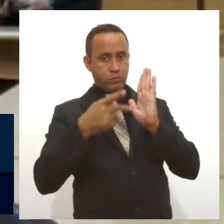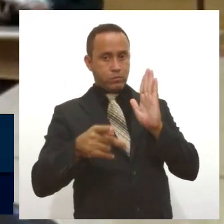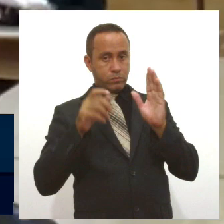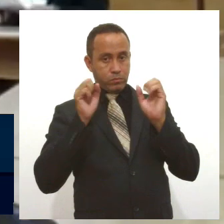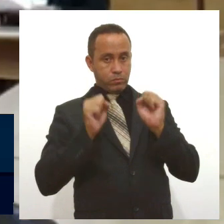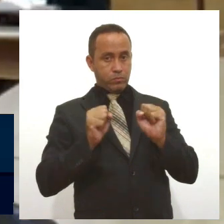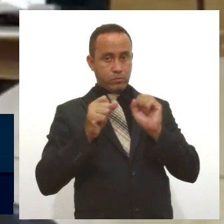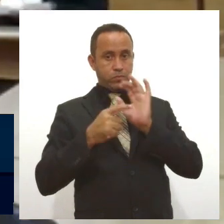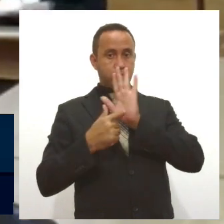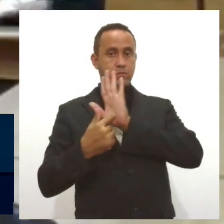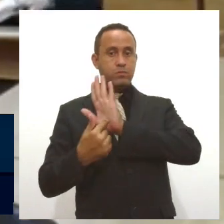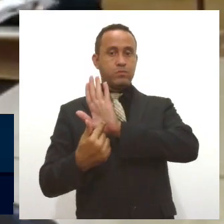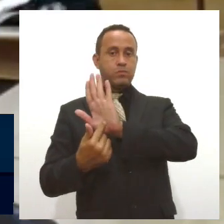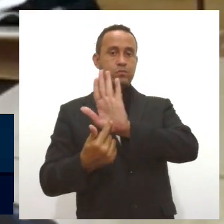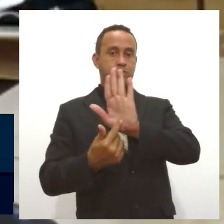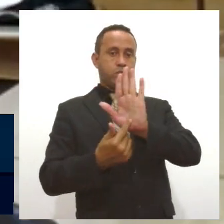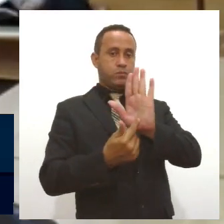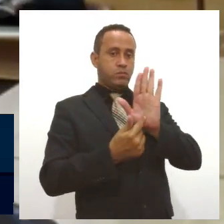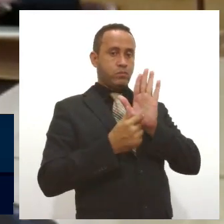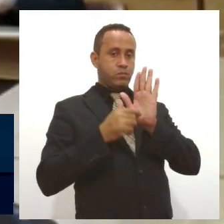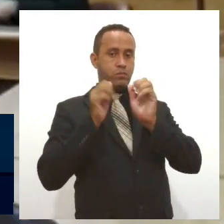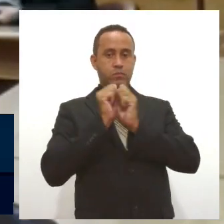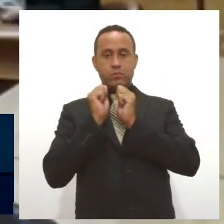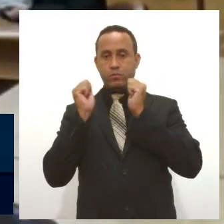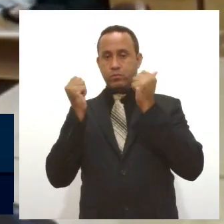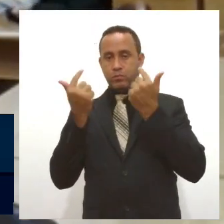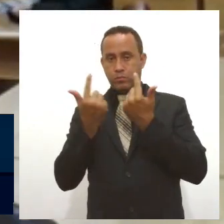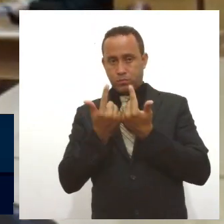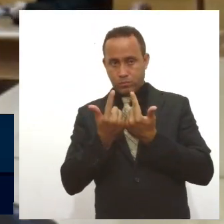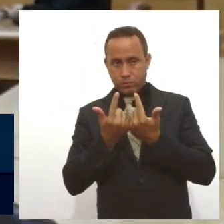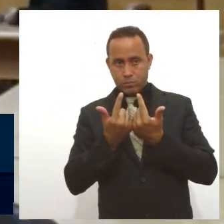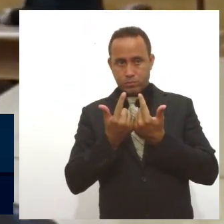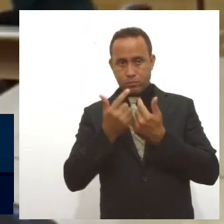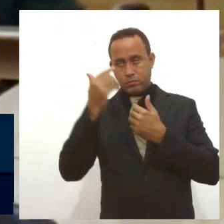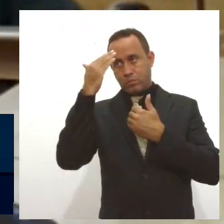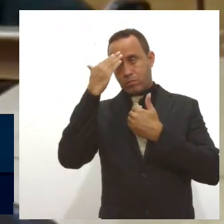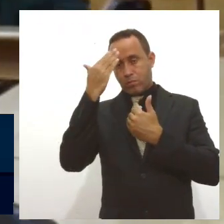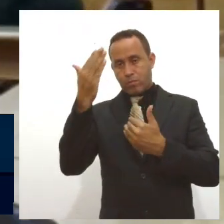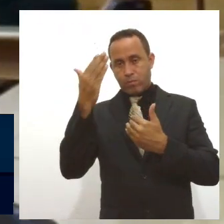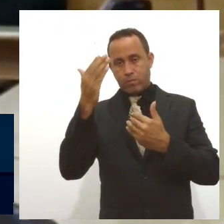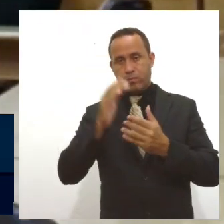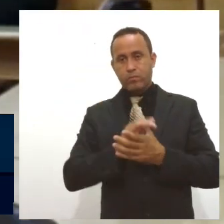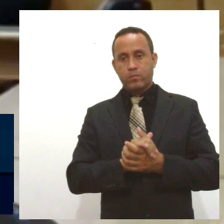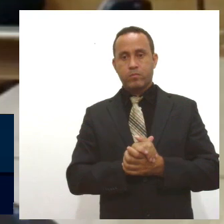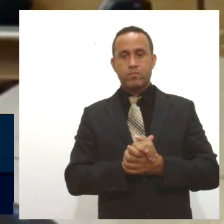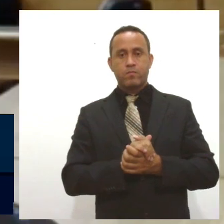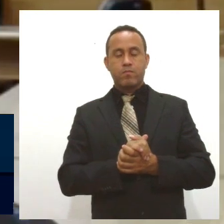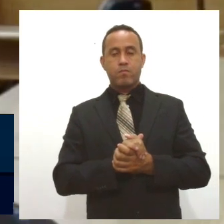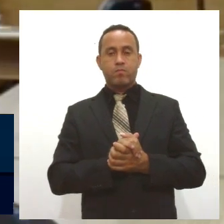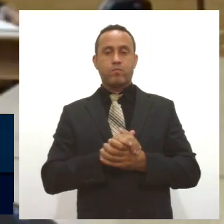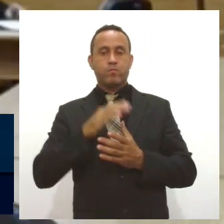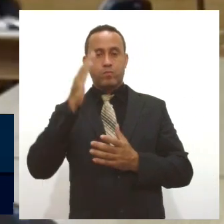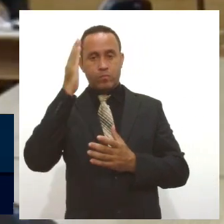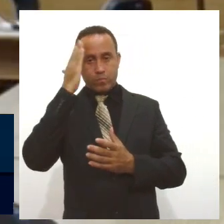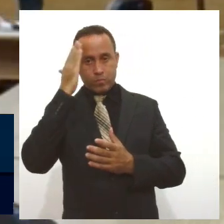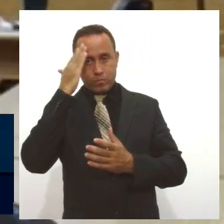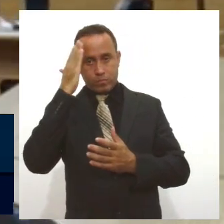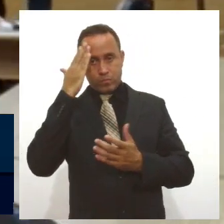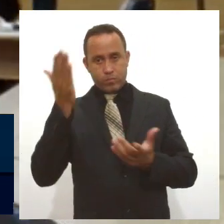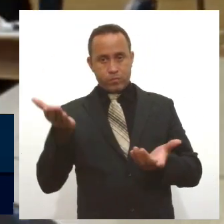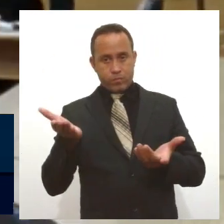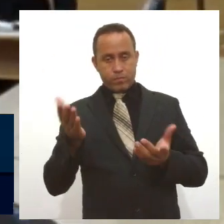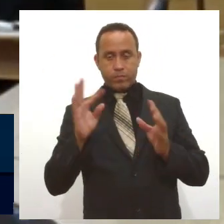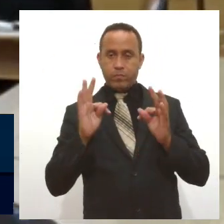façam essa apresentação nas assembleias legislativas. Então, agradecemos aí a compreensão